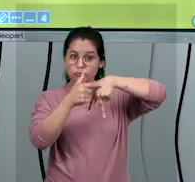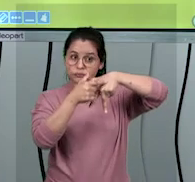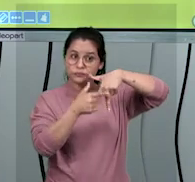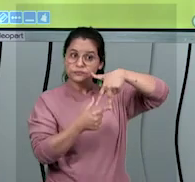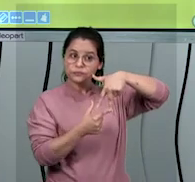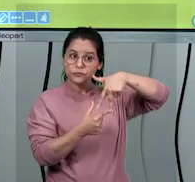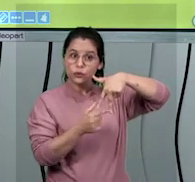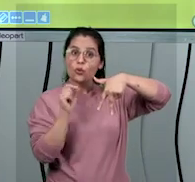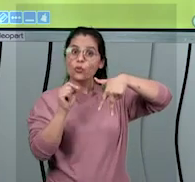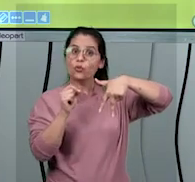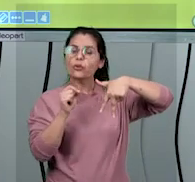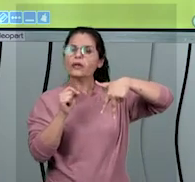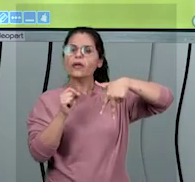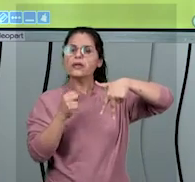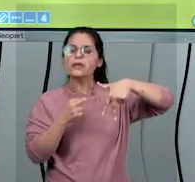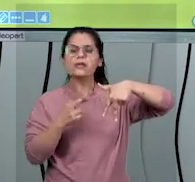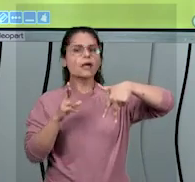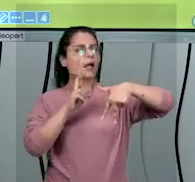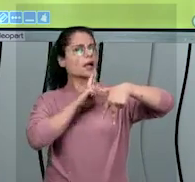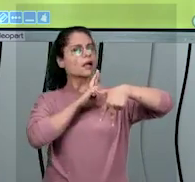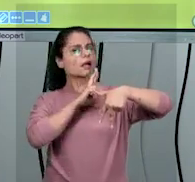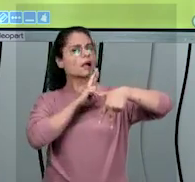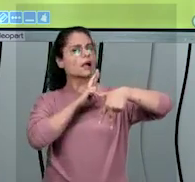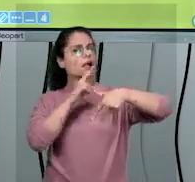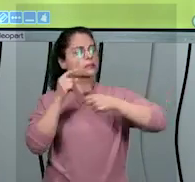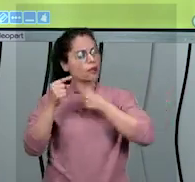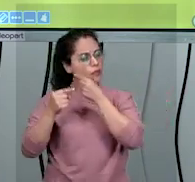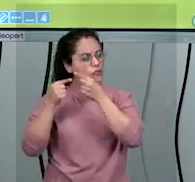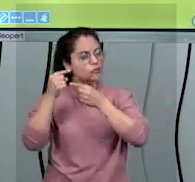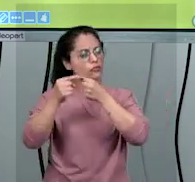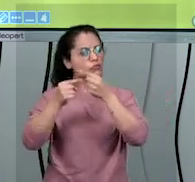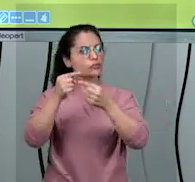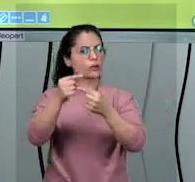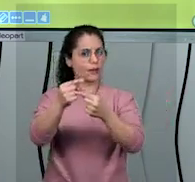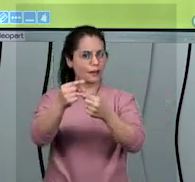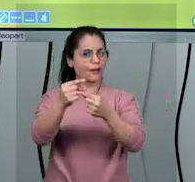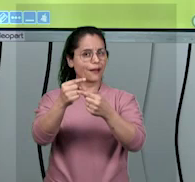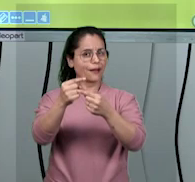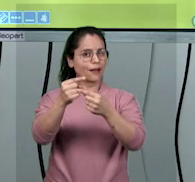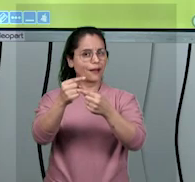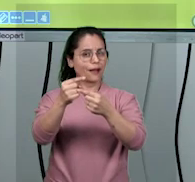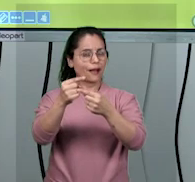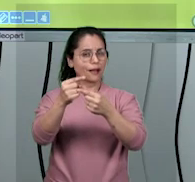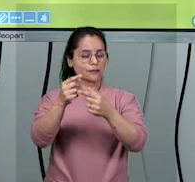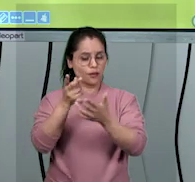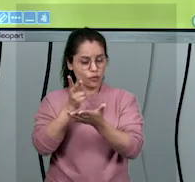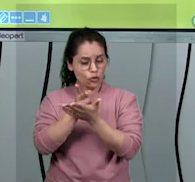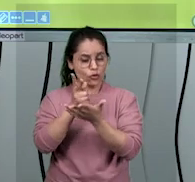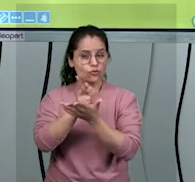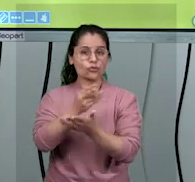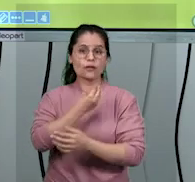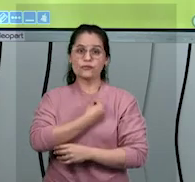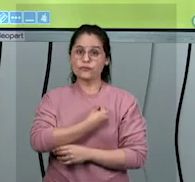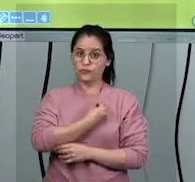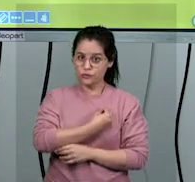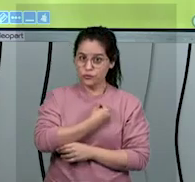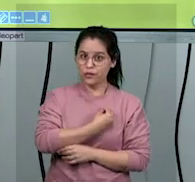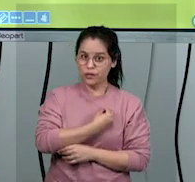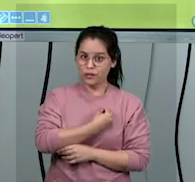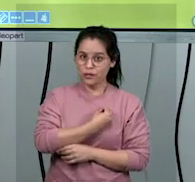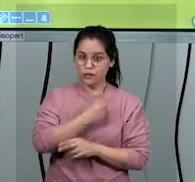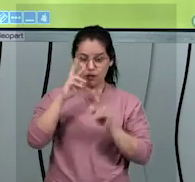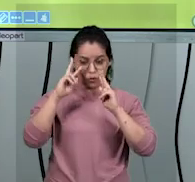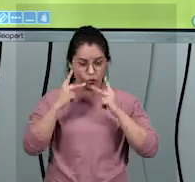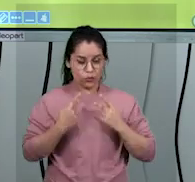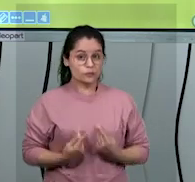essa reprodução, pela continuação da vida, pela continuação da vida da